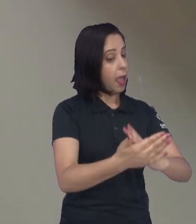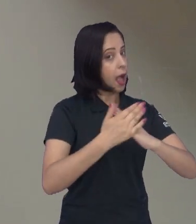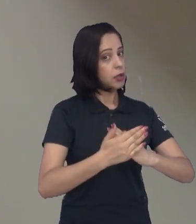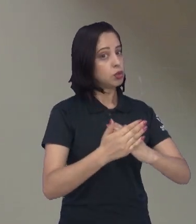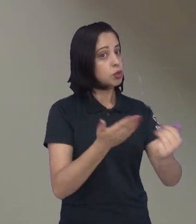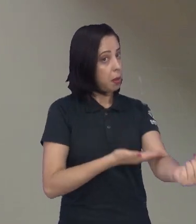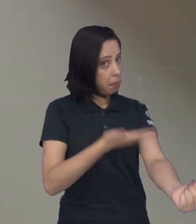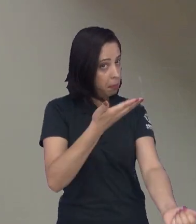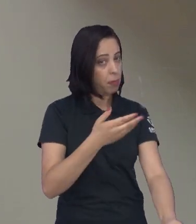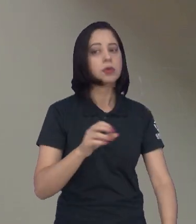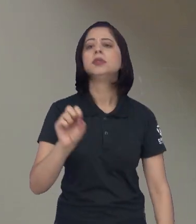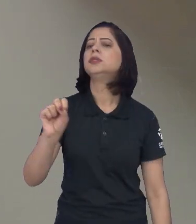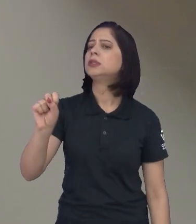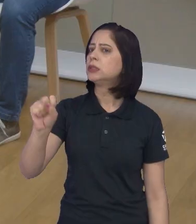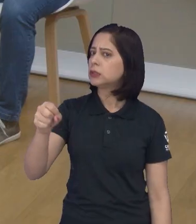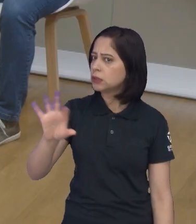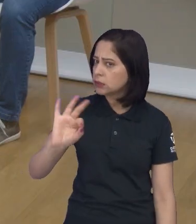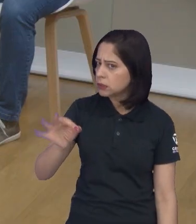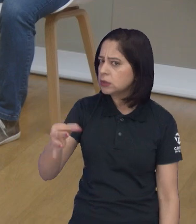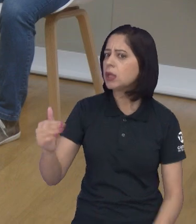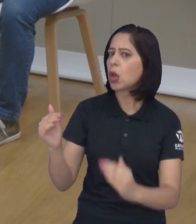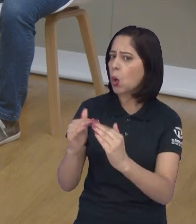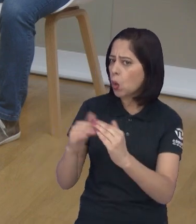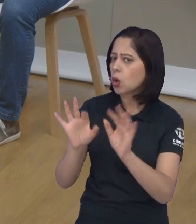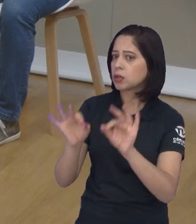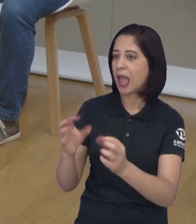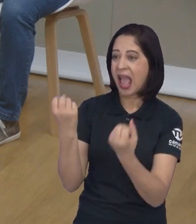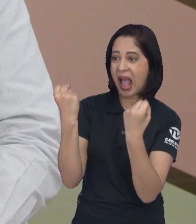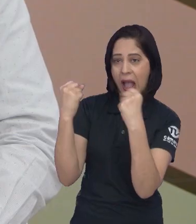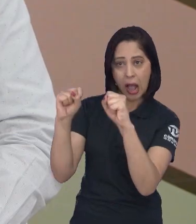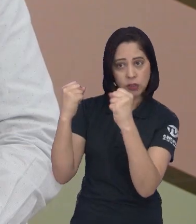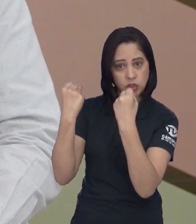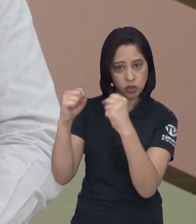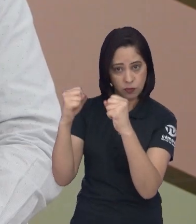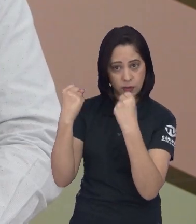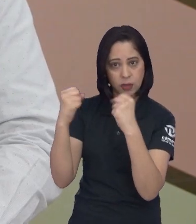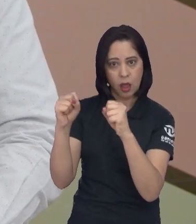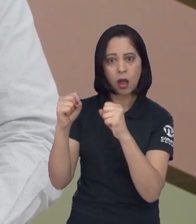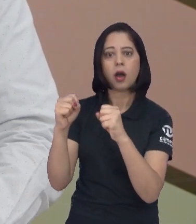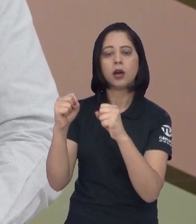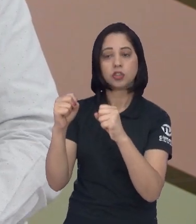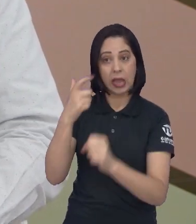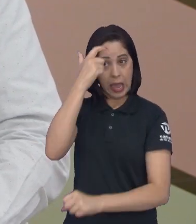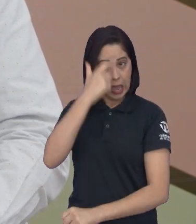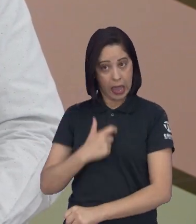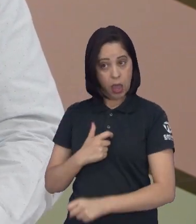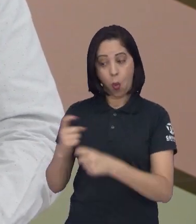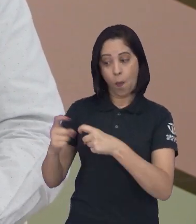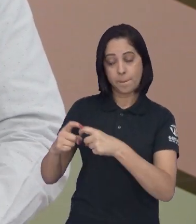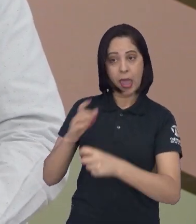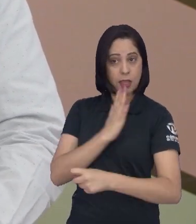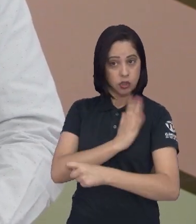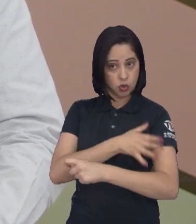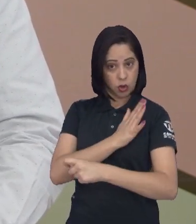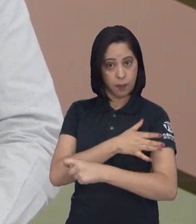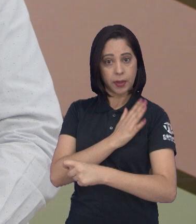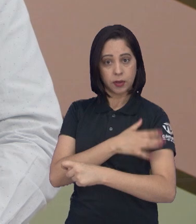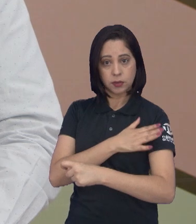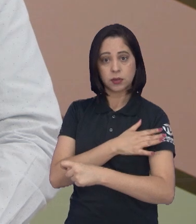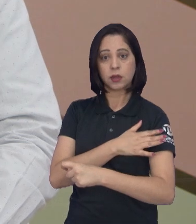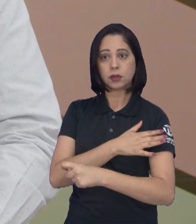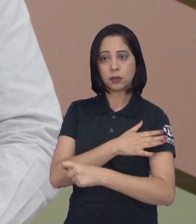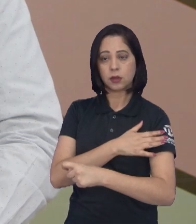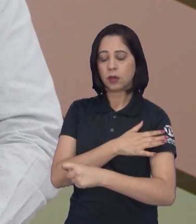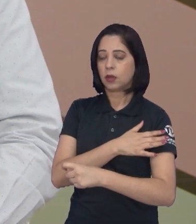hipertensão sim sem dúvida alguma o exercício físico eu sou um cardiologista que trabalha com exercício físico como